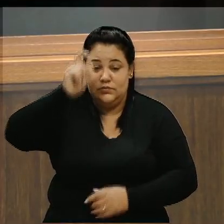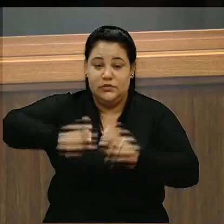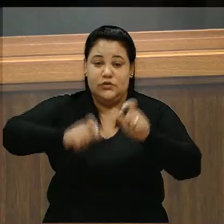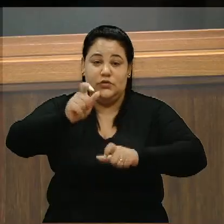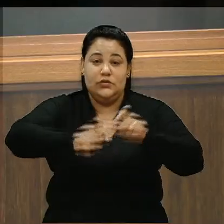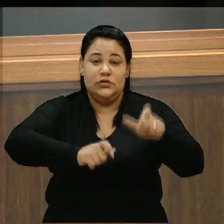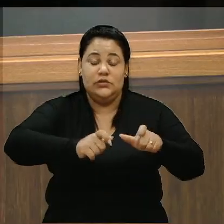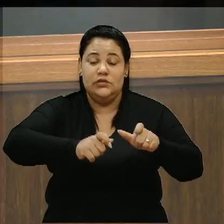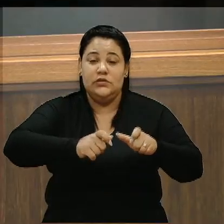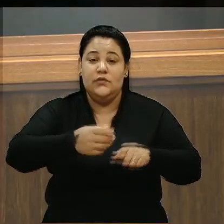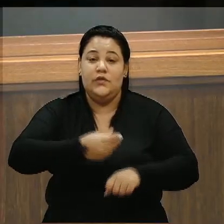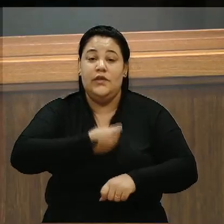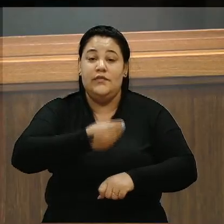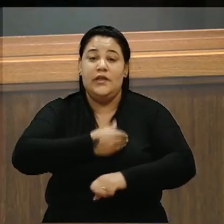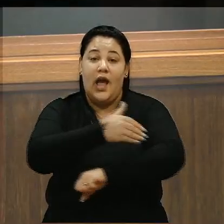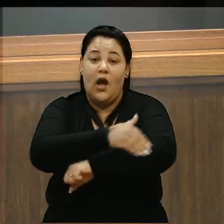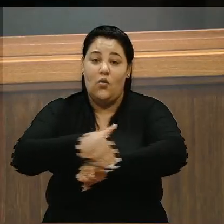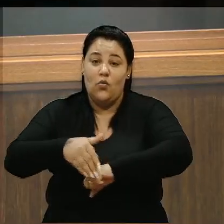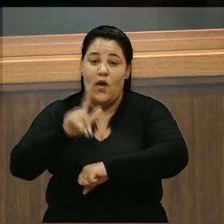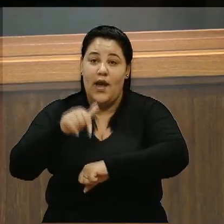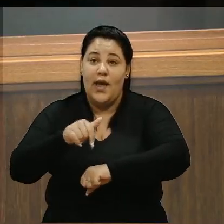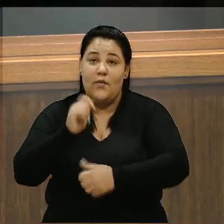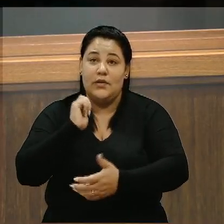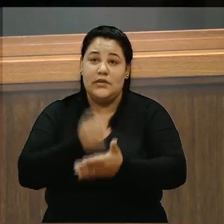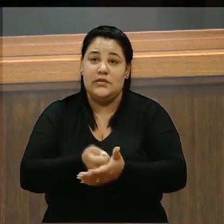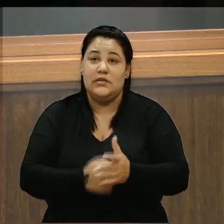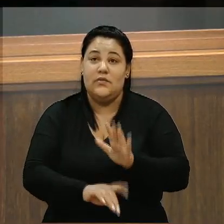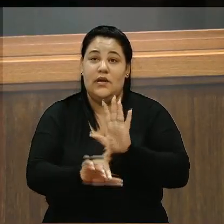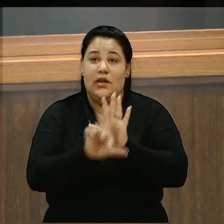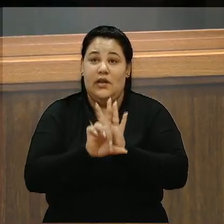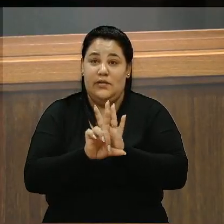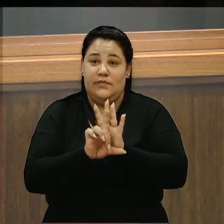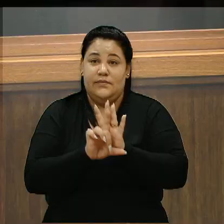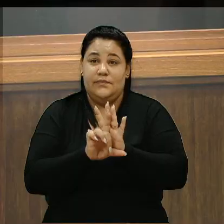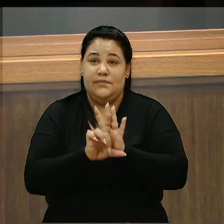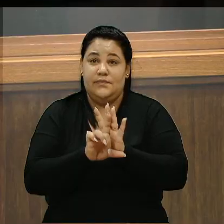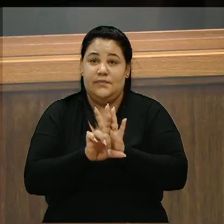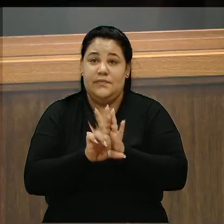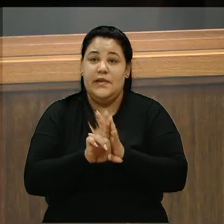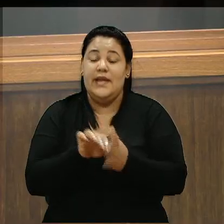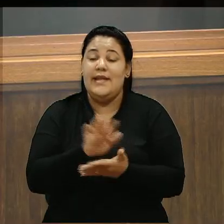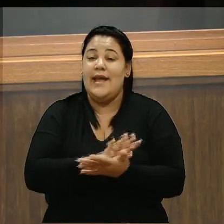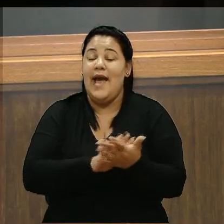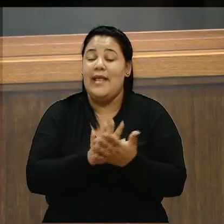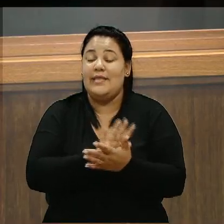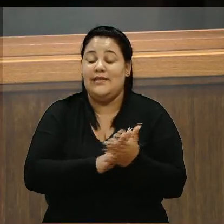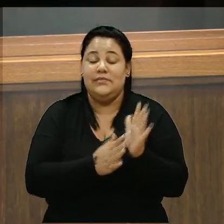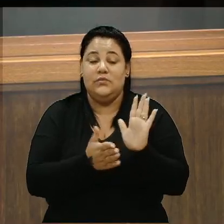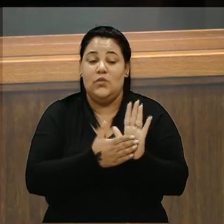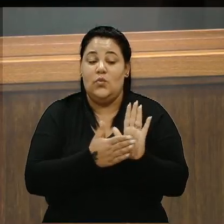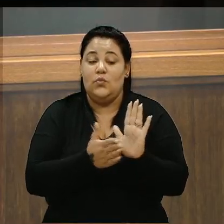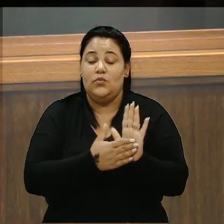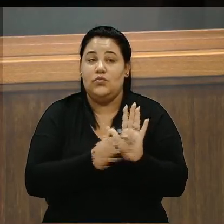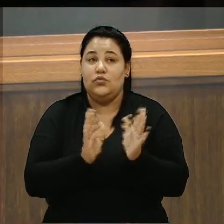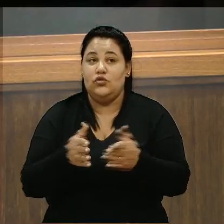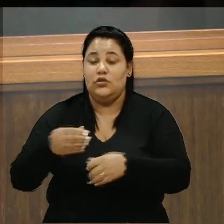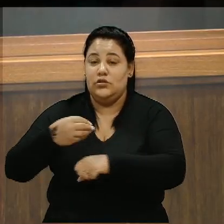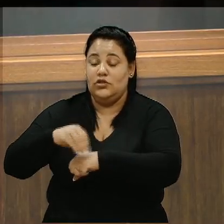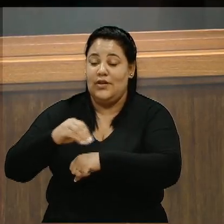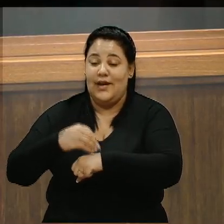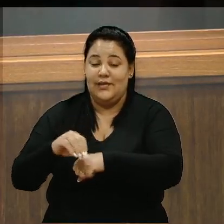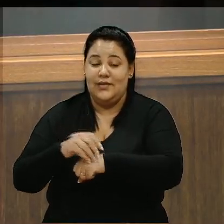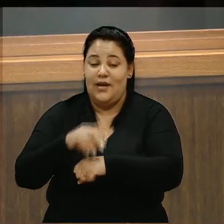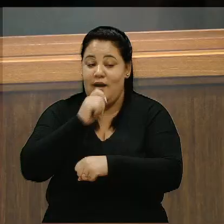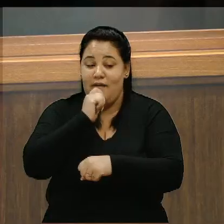situação de rua. É obrigação, é lei. E nada disso que foi proposto, ou quase nada, está sendo